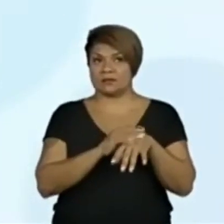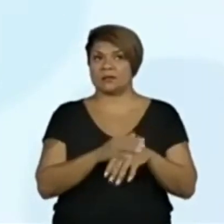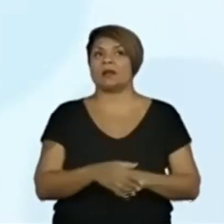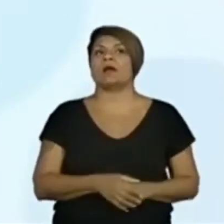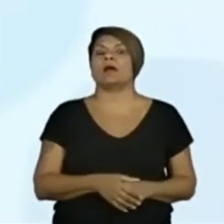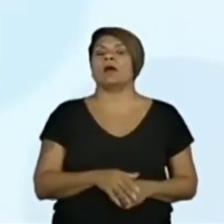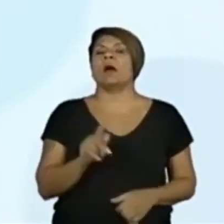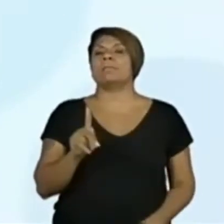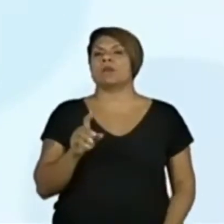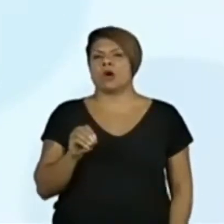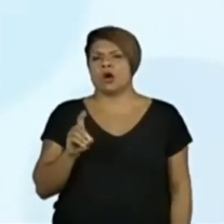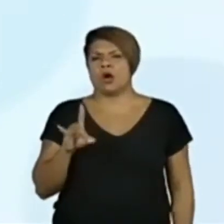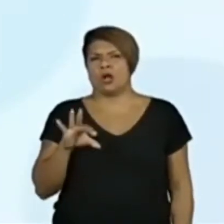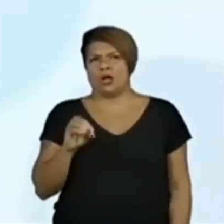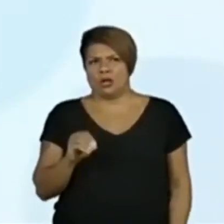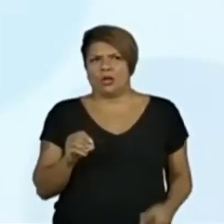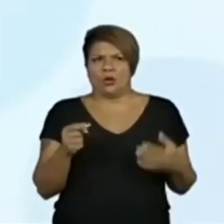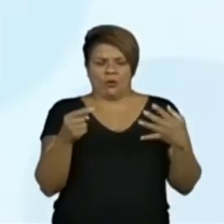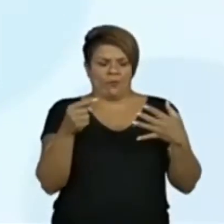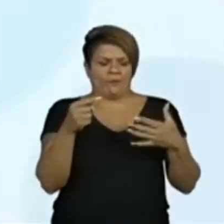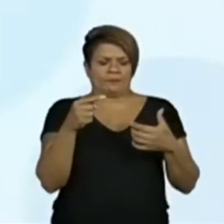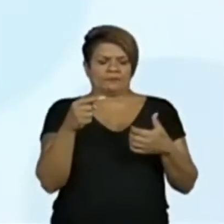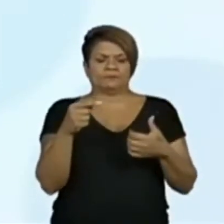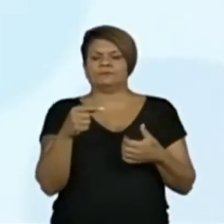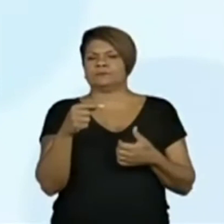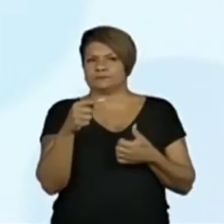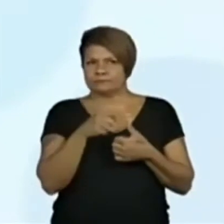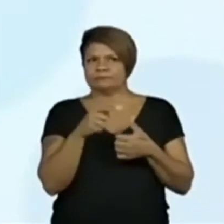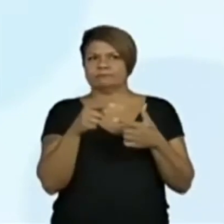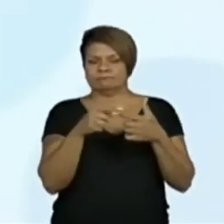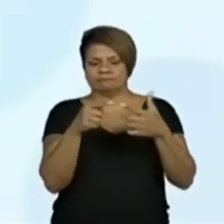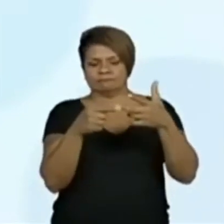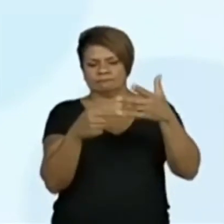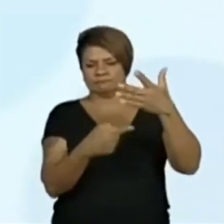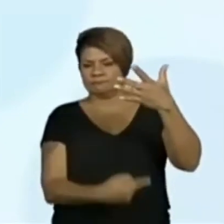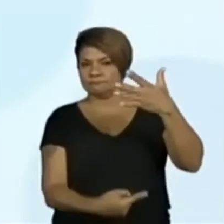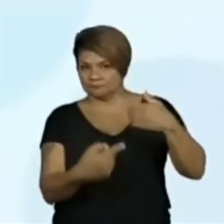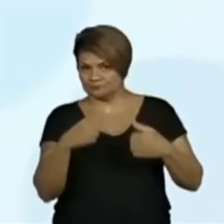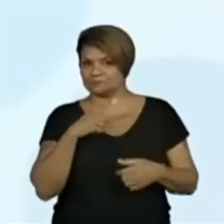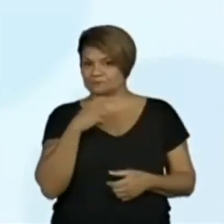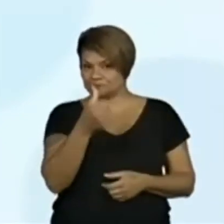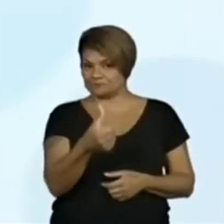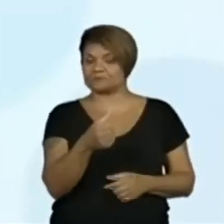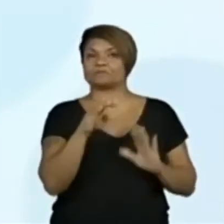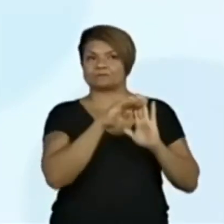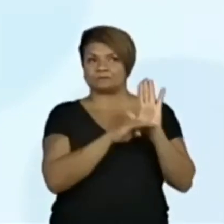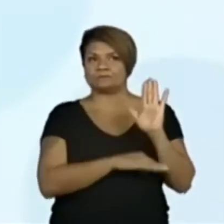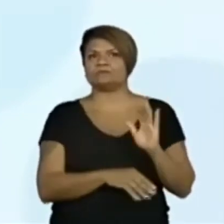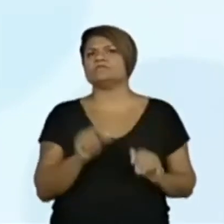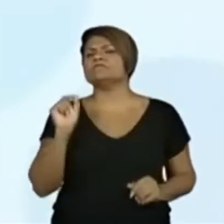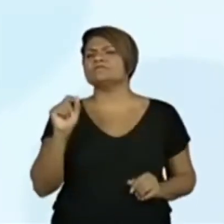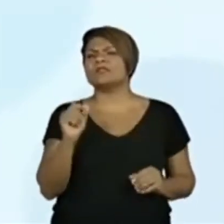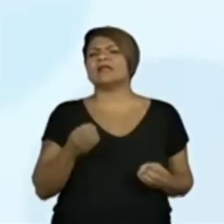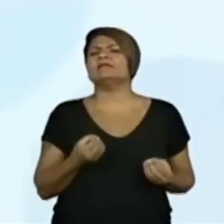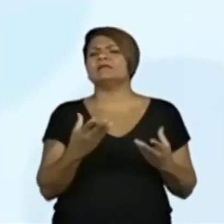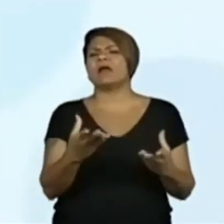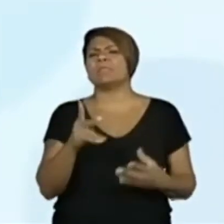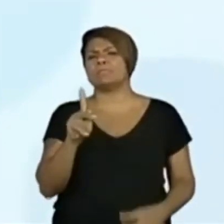poliomielite, tétano, coqueluche, meningite, difteria e sarampo. O causador da poliomielite, qual